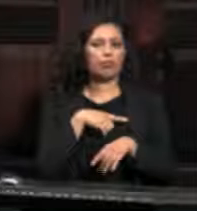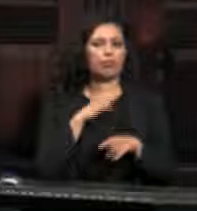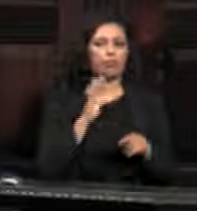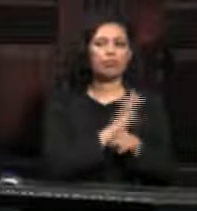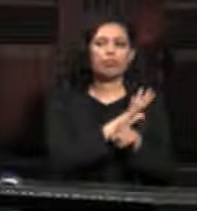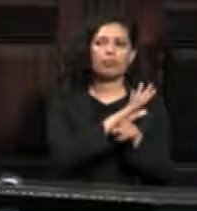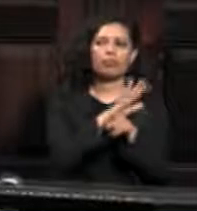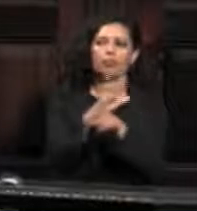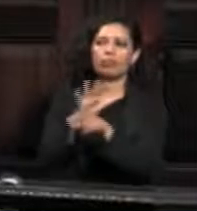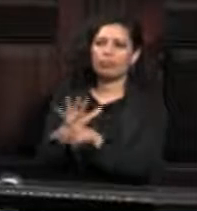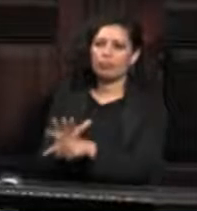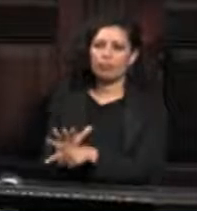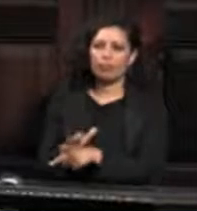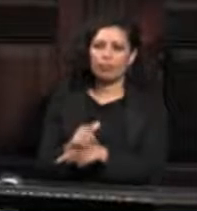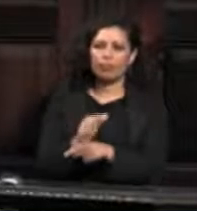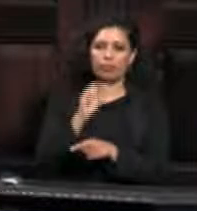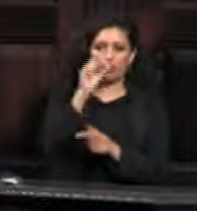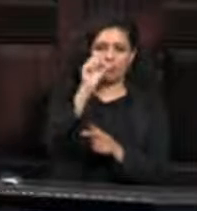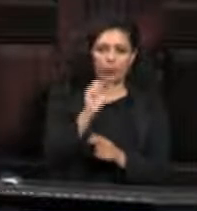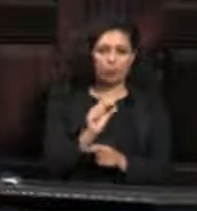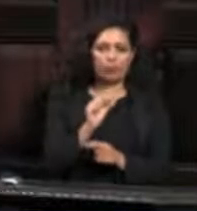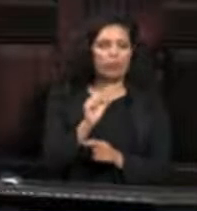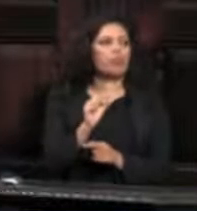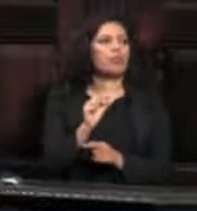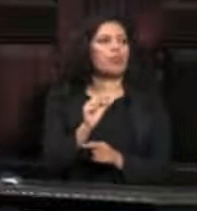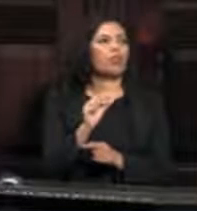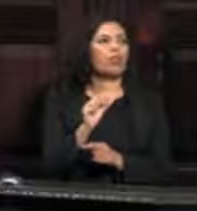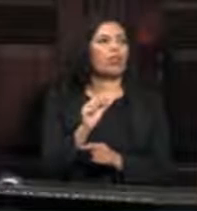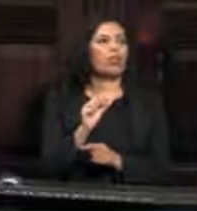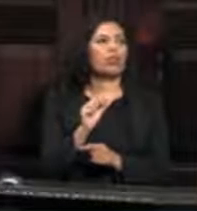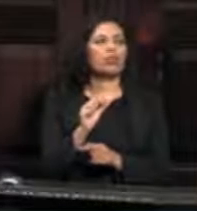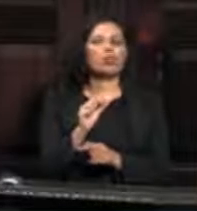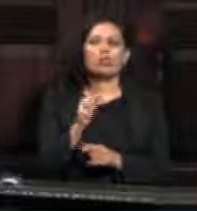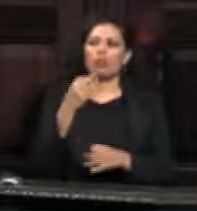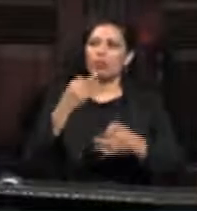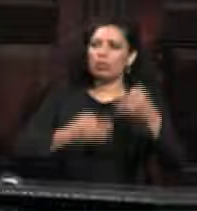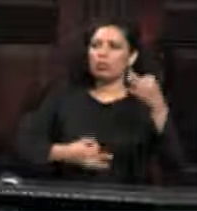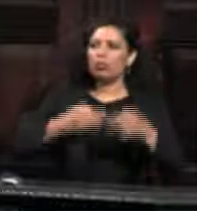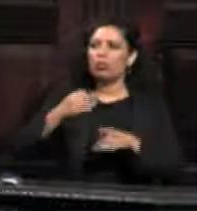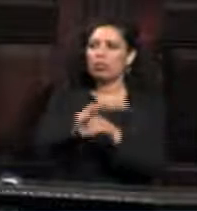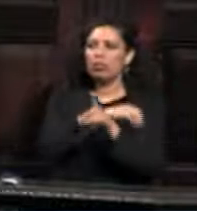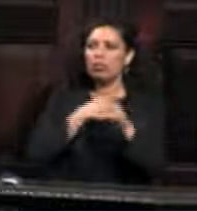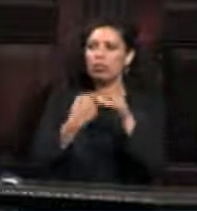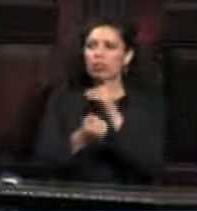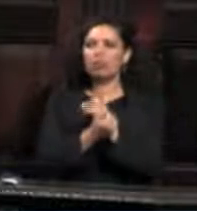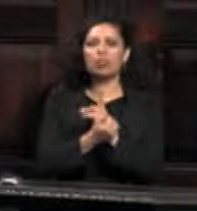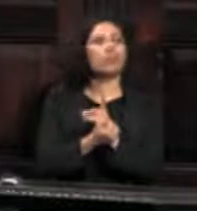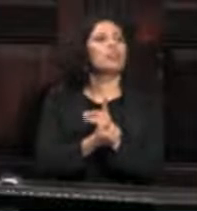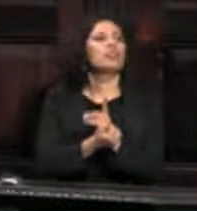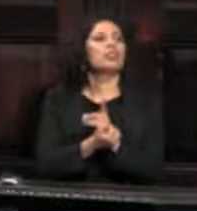contribuído, por pouco que seja, pela justiça social,